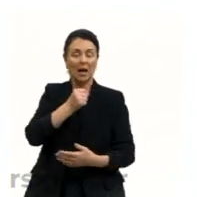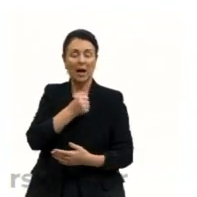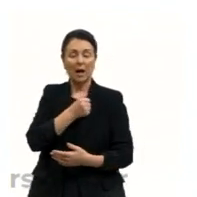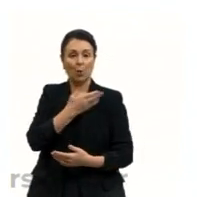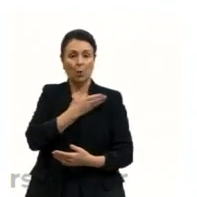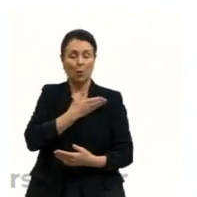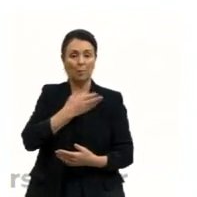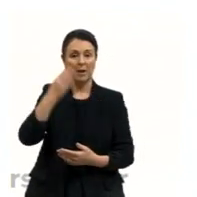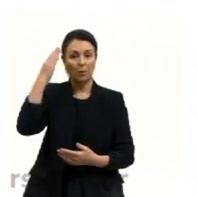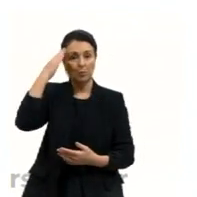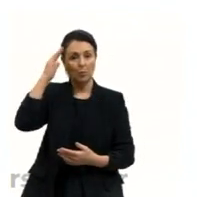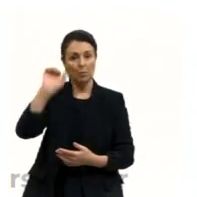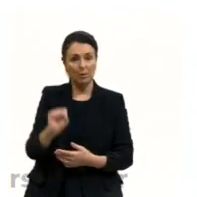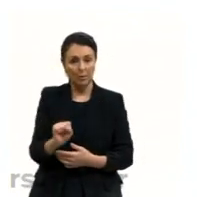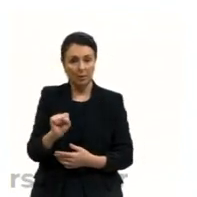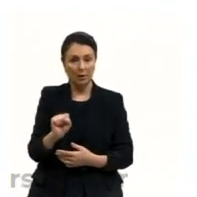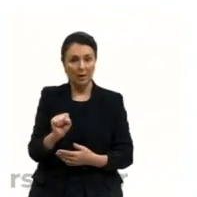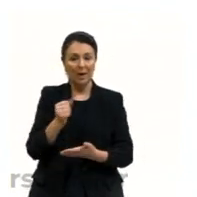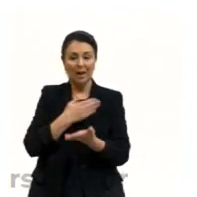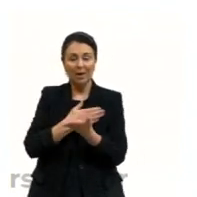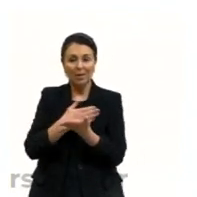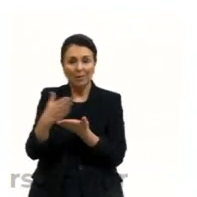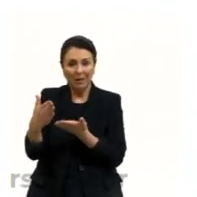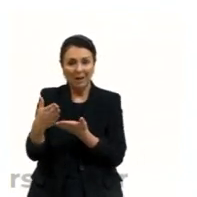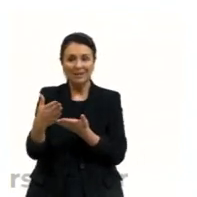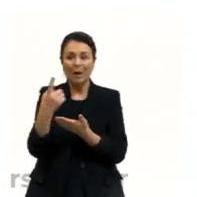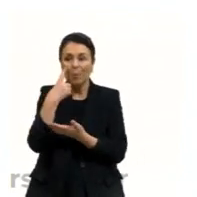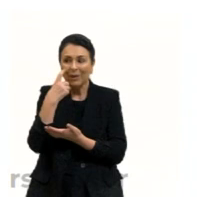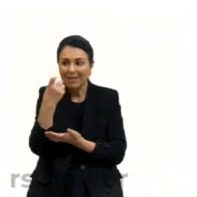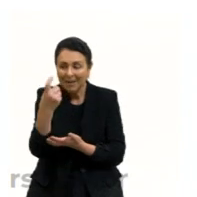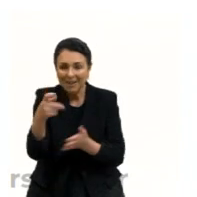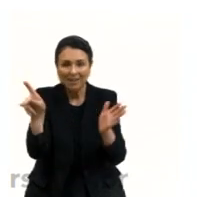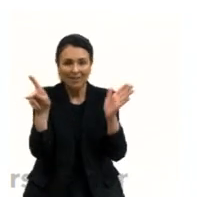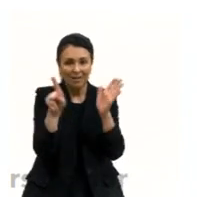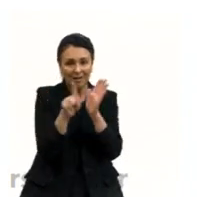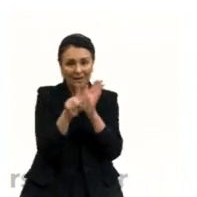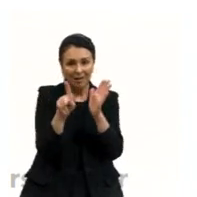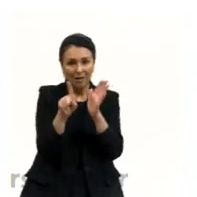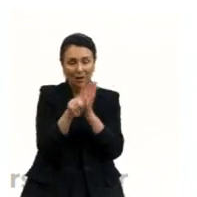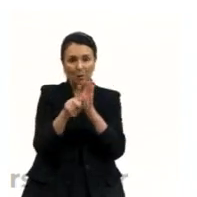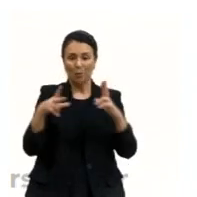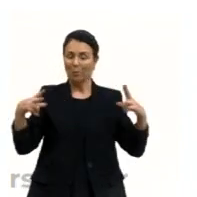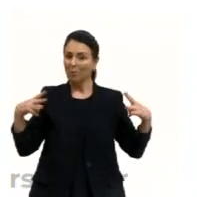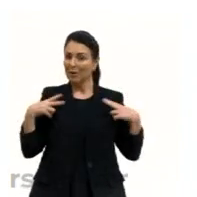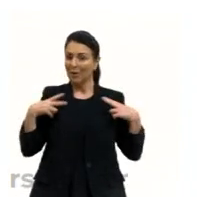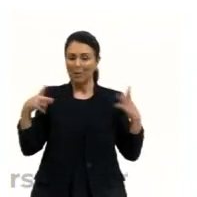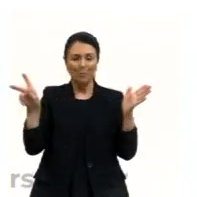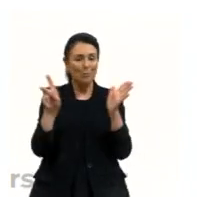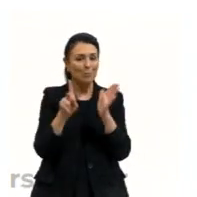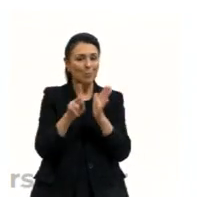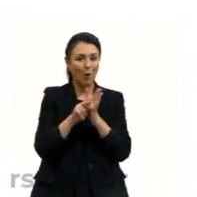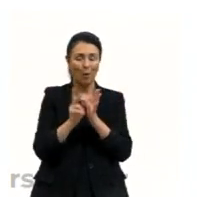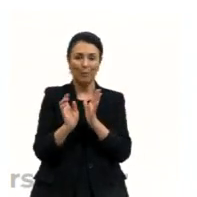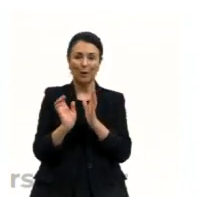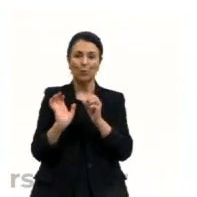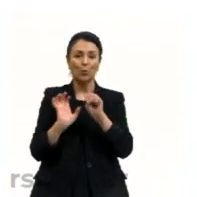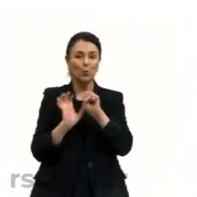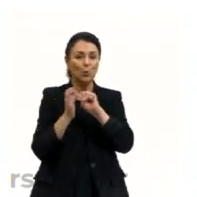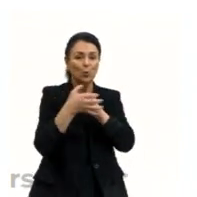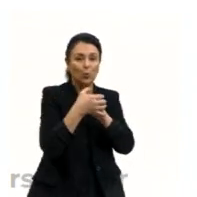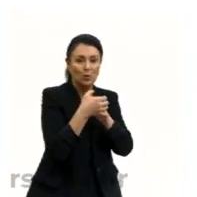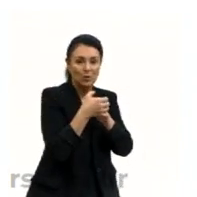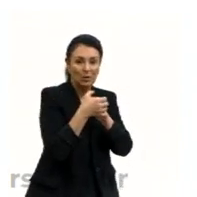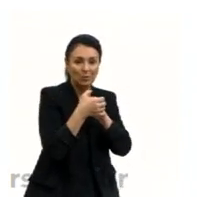filosofia vendo conhecer por interesse próprio por interesse a do próprio sujeito não com o interesse